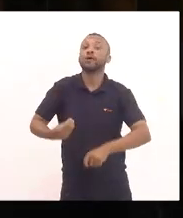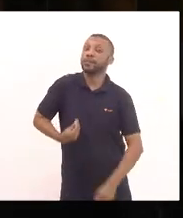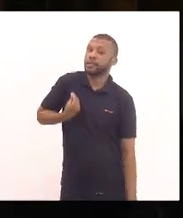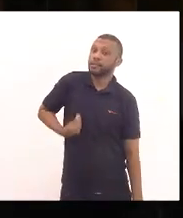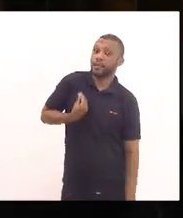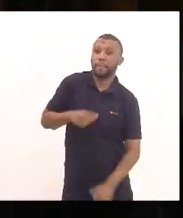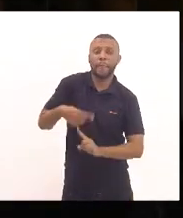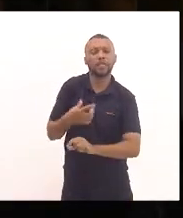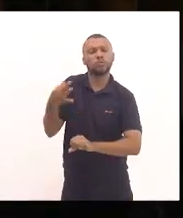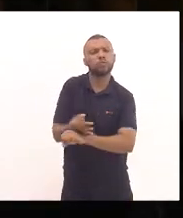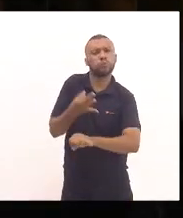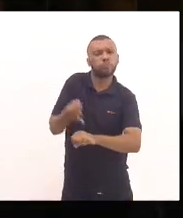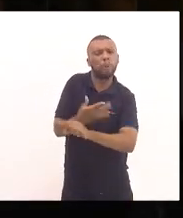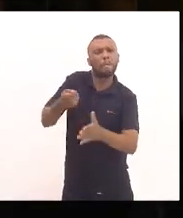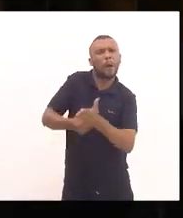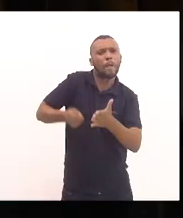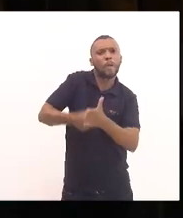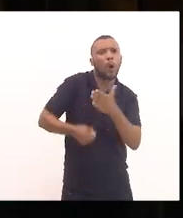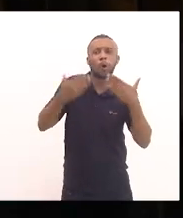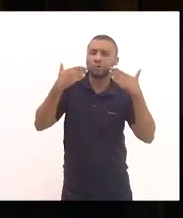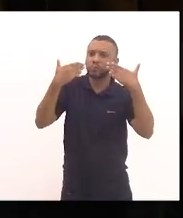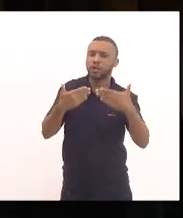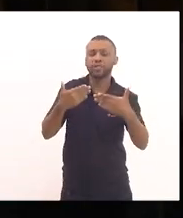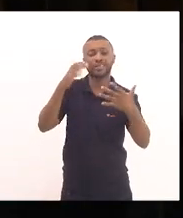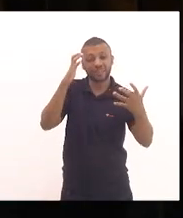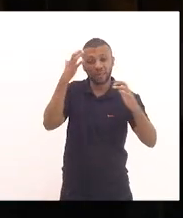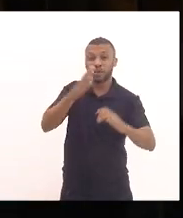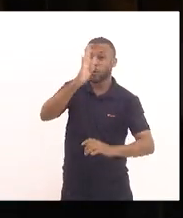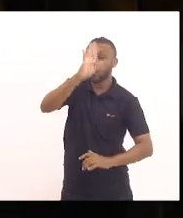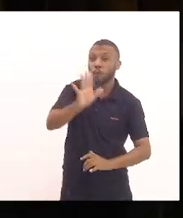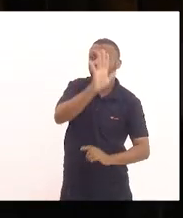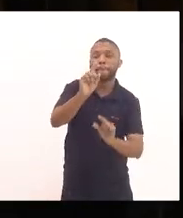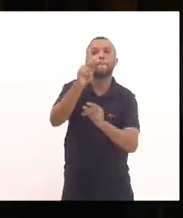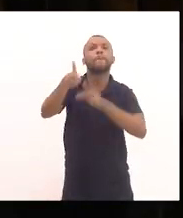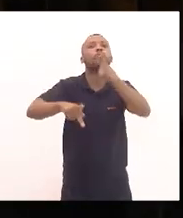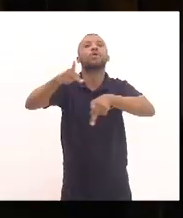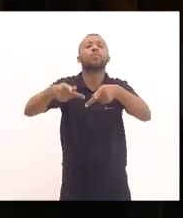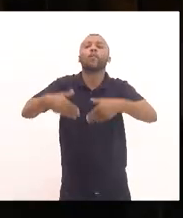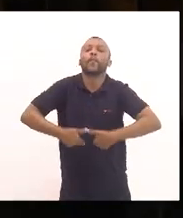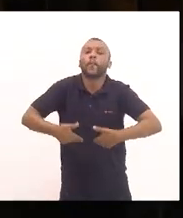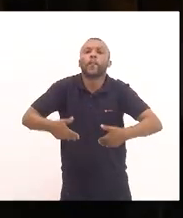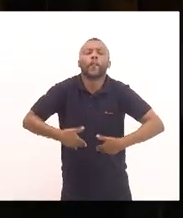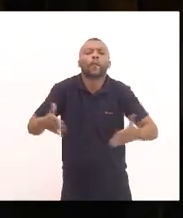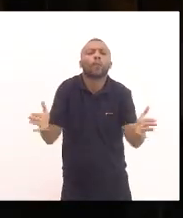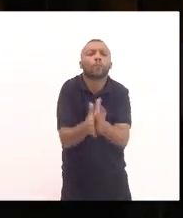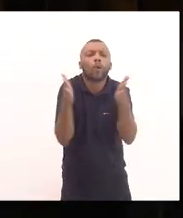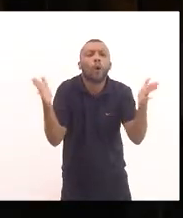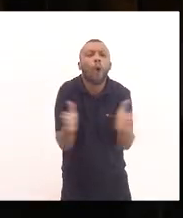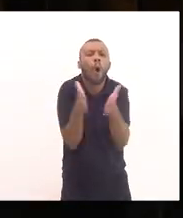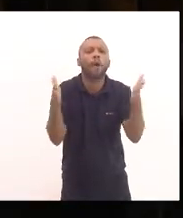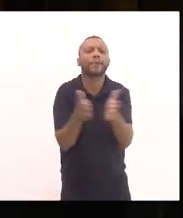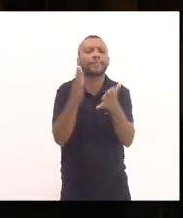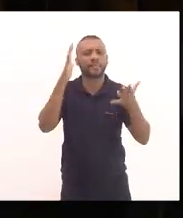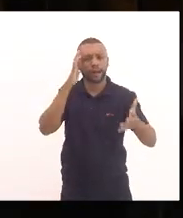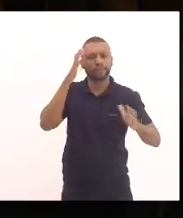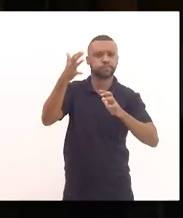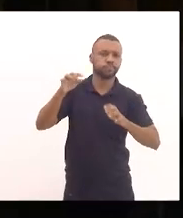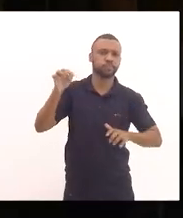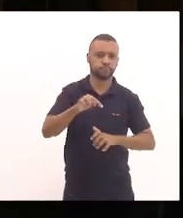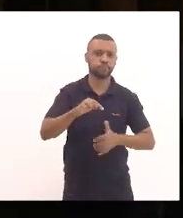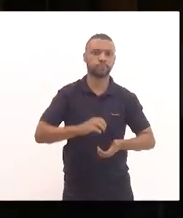e resistência diante da fome que a nossa população mais pobre está passando. Quero